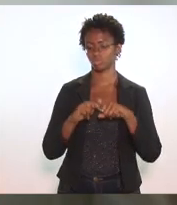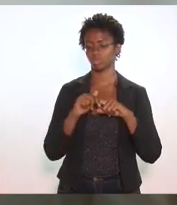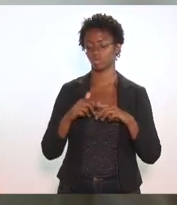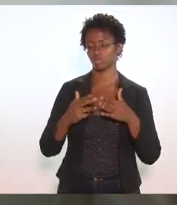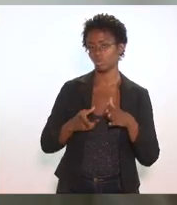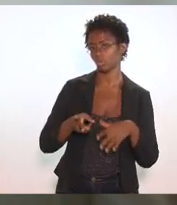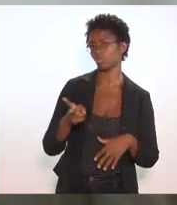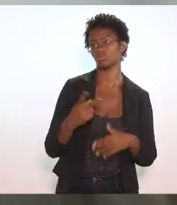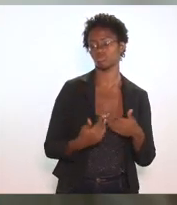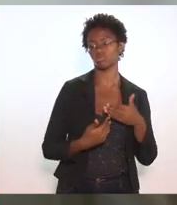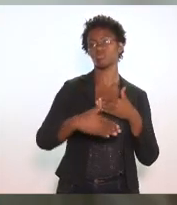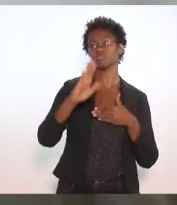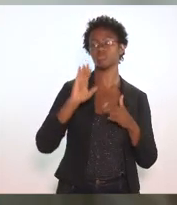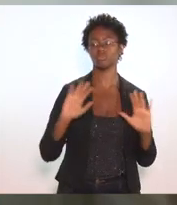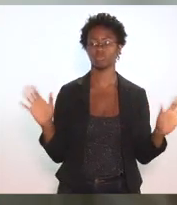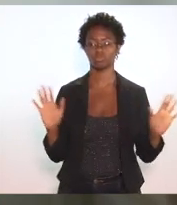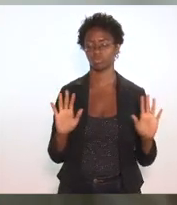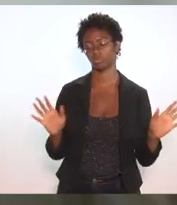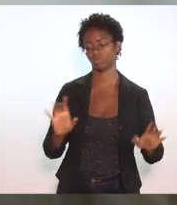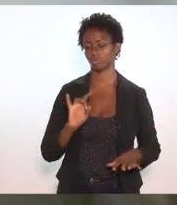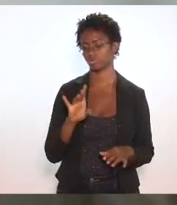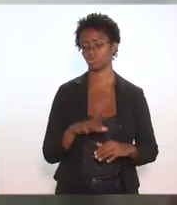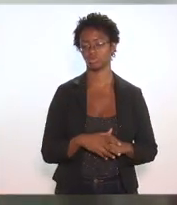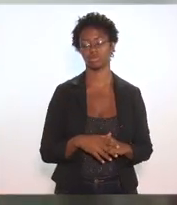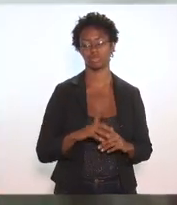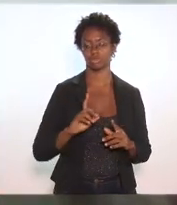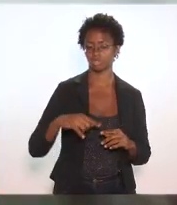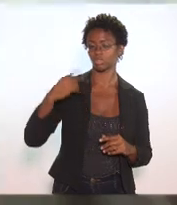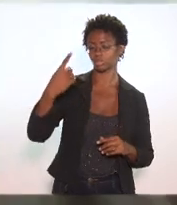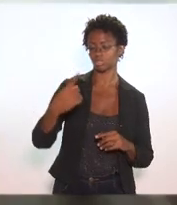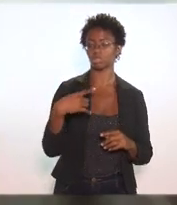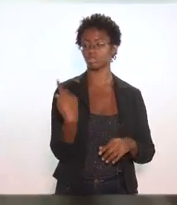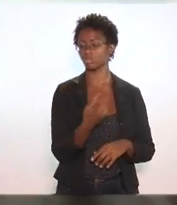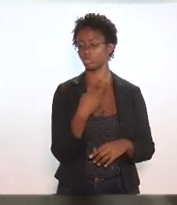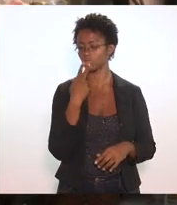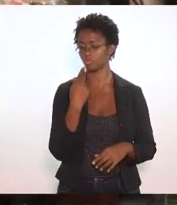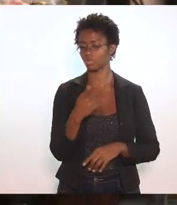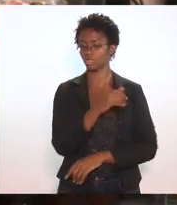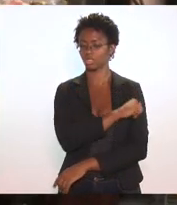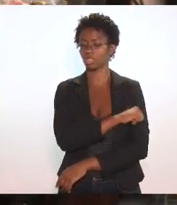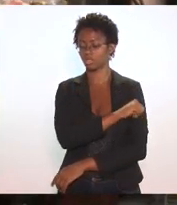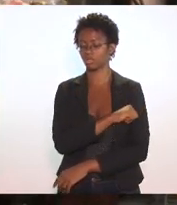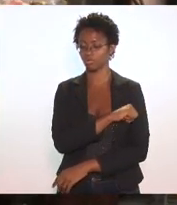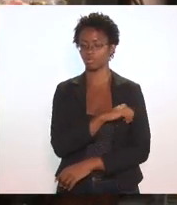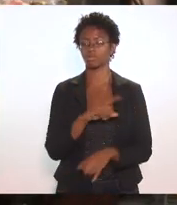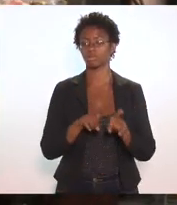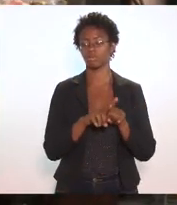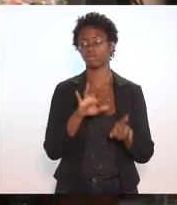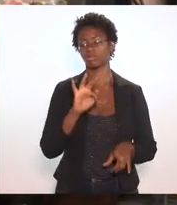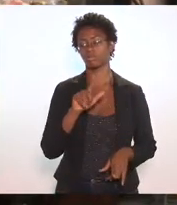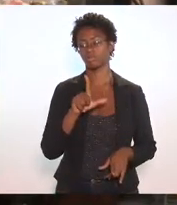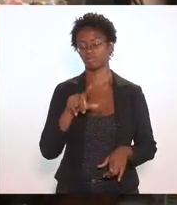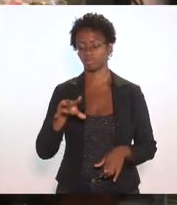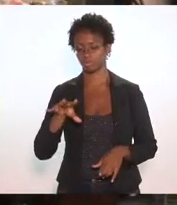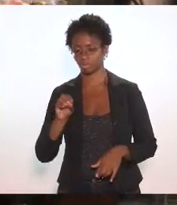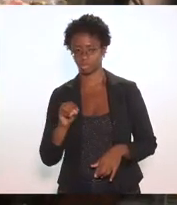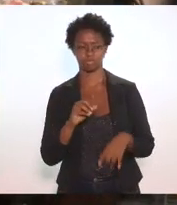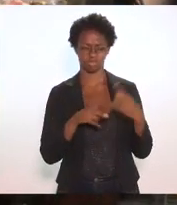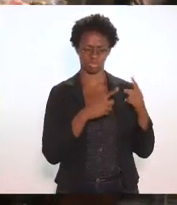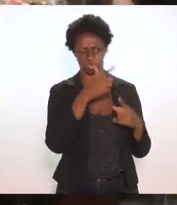que eu preciso. Essa questão de ordem. Em seguida, vamos falar, deputada enfermeira e Flávio Serafini e Tutuca. Deixa o deputado